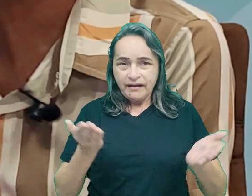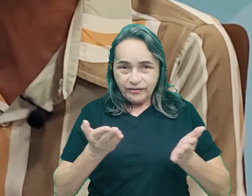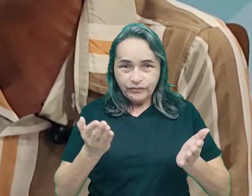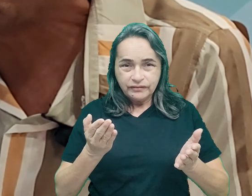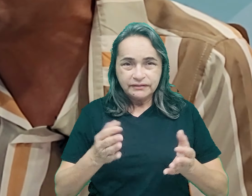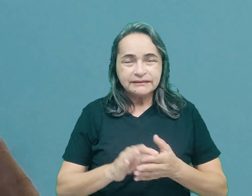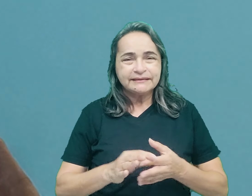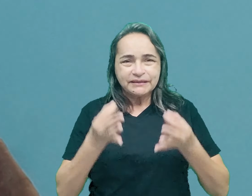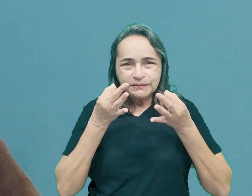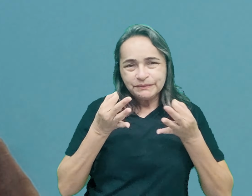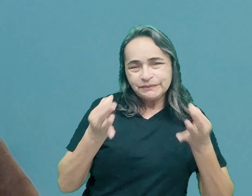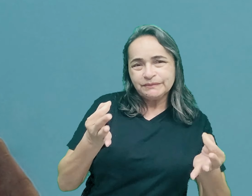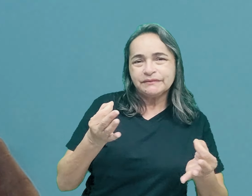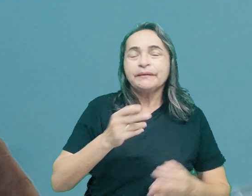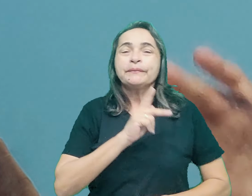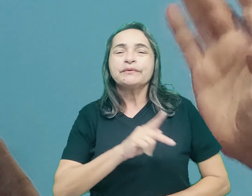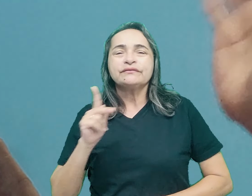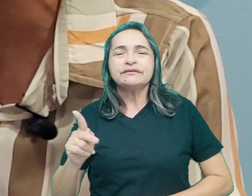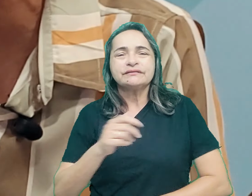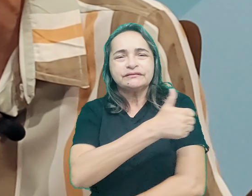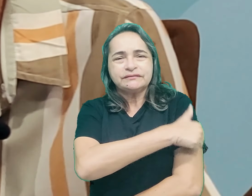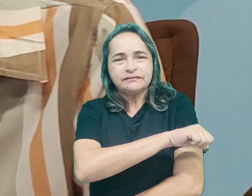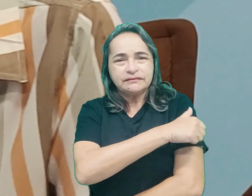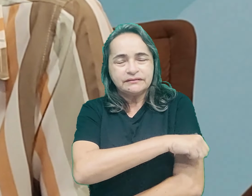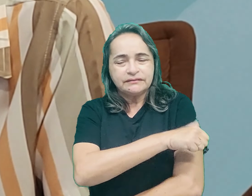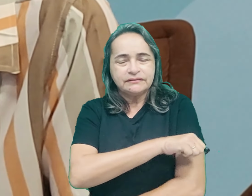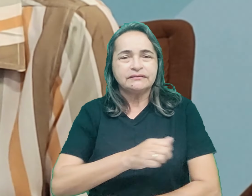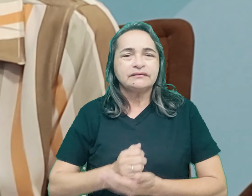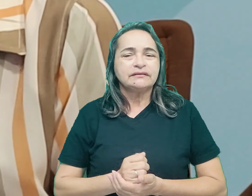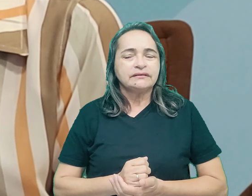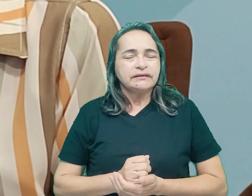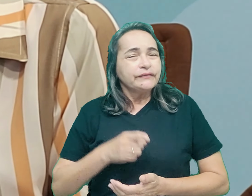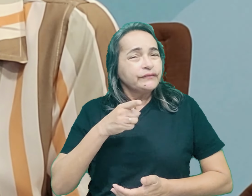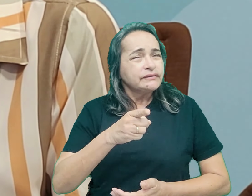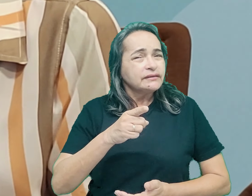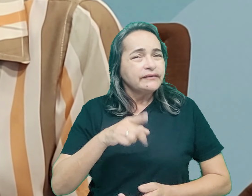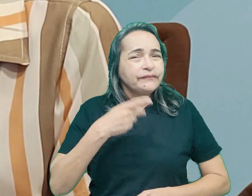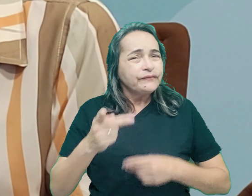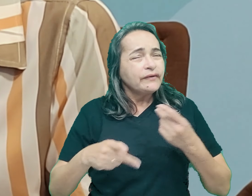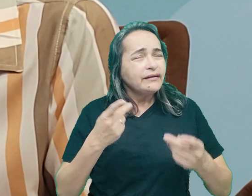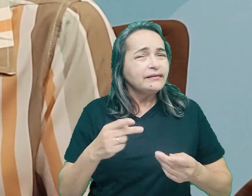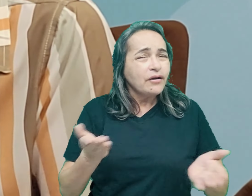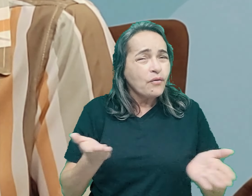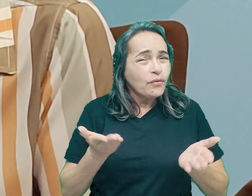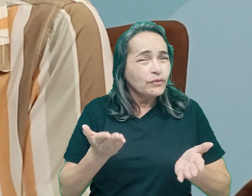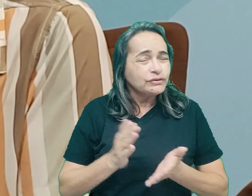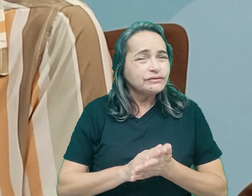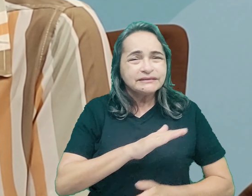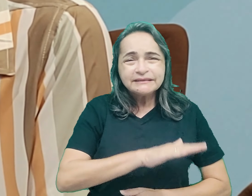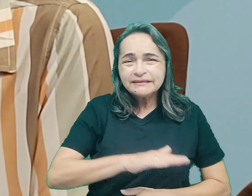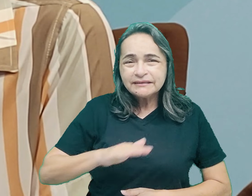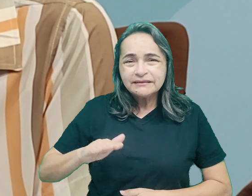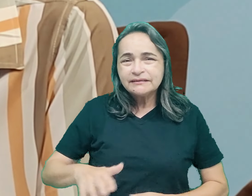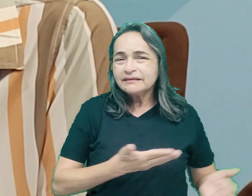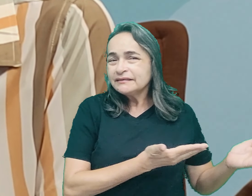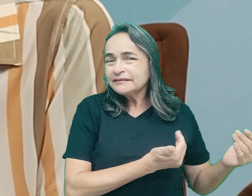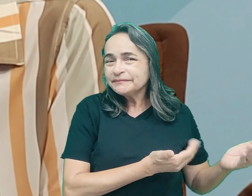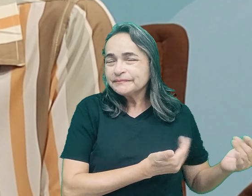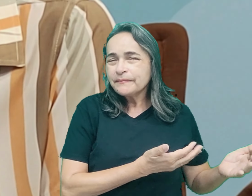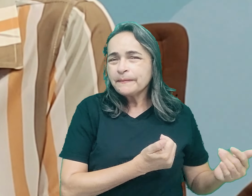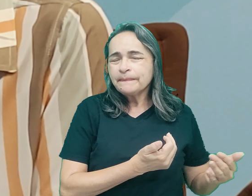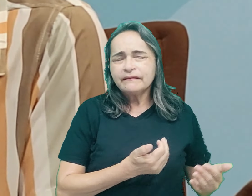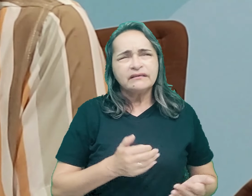e alunos da rede municipal. Então, você está falando aqui hoje para crianças e adolescentes que